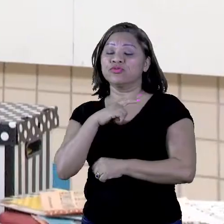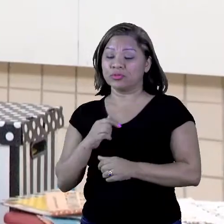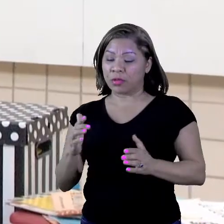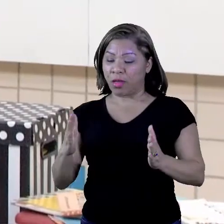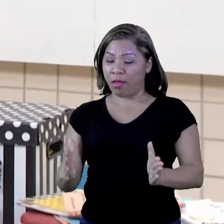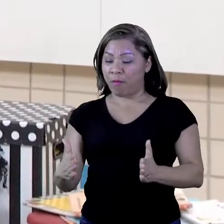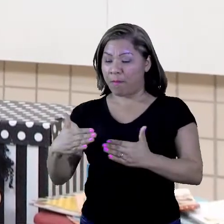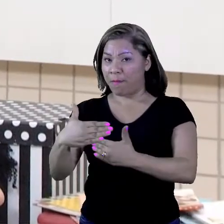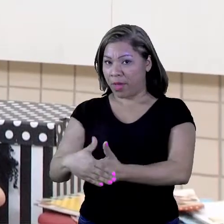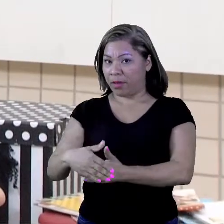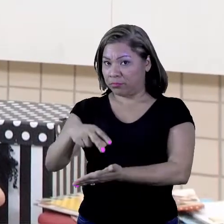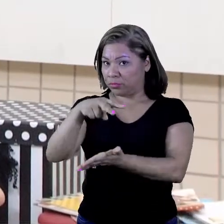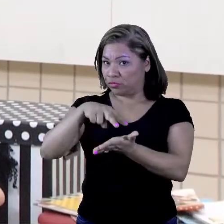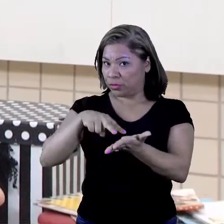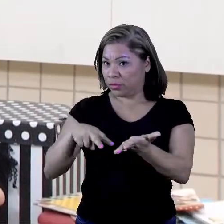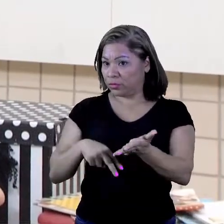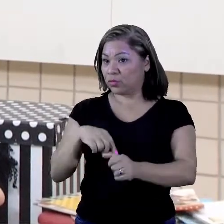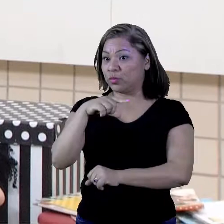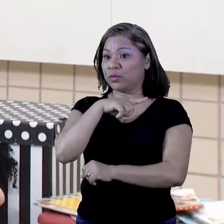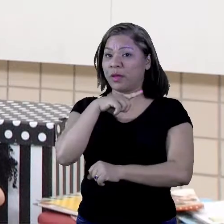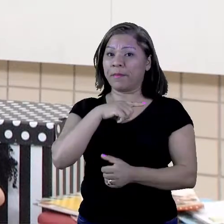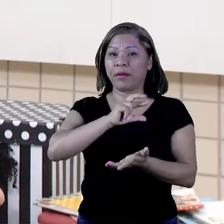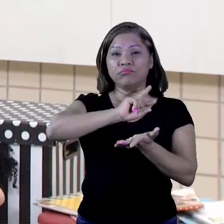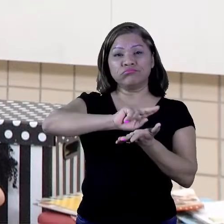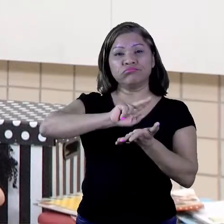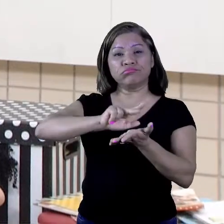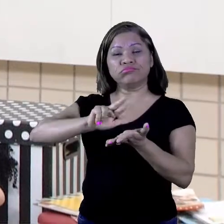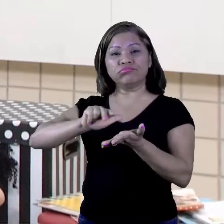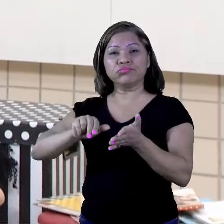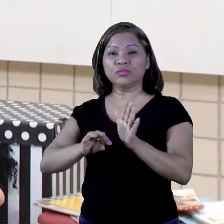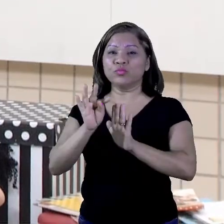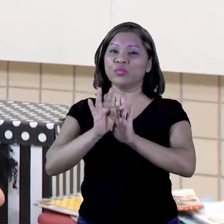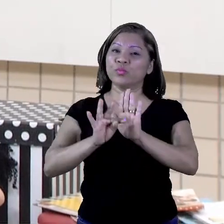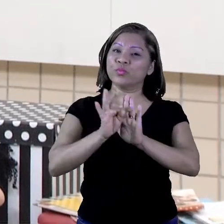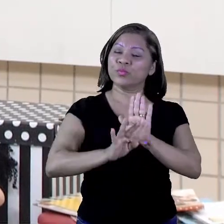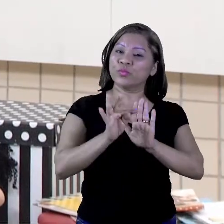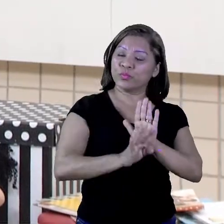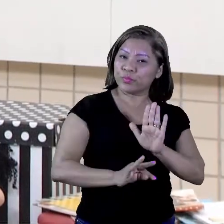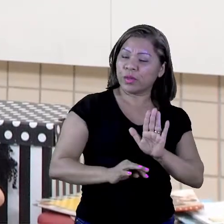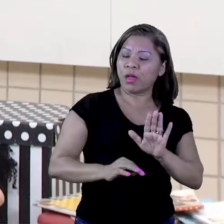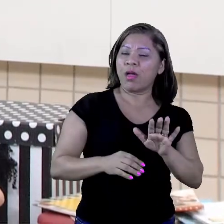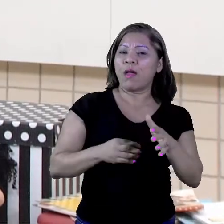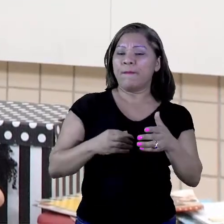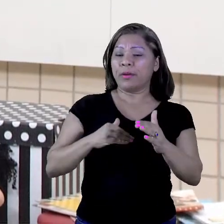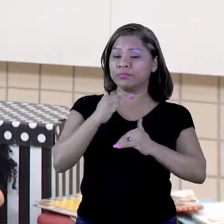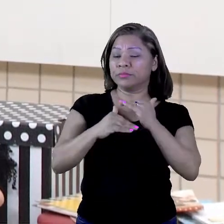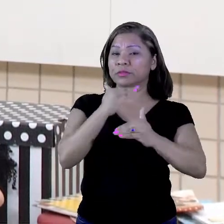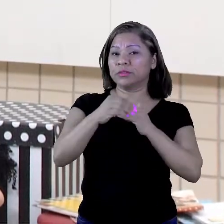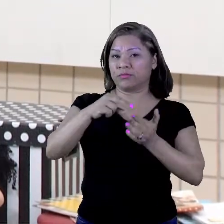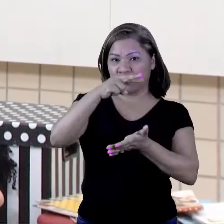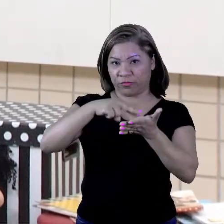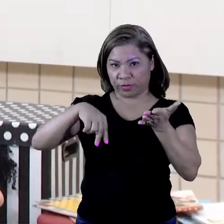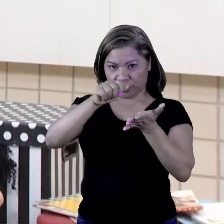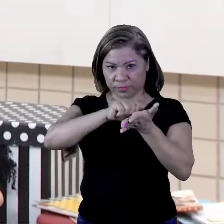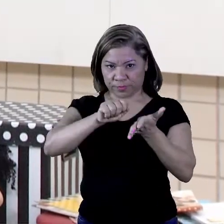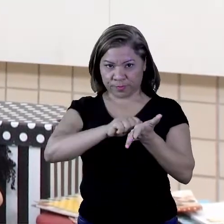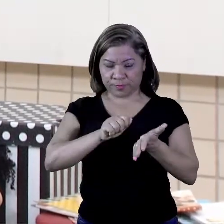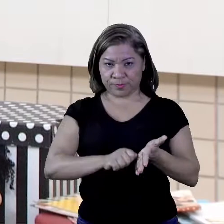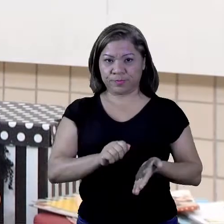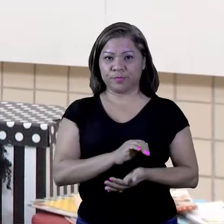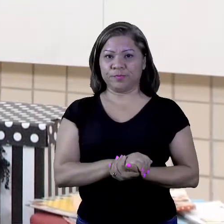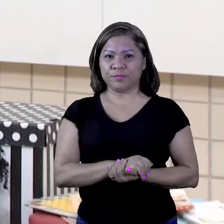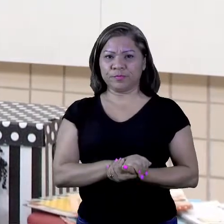vocês possam ter diferentes textos onde vocês possam trabalhar a leitura e a escrita. Vocês conhecem a história